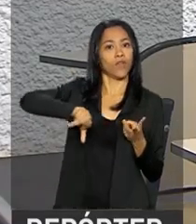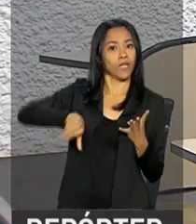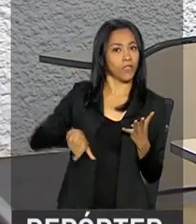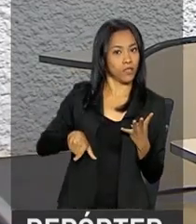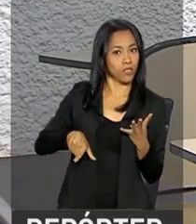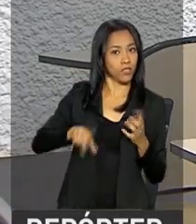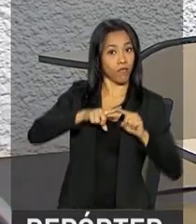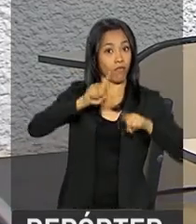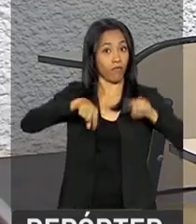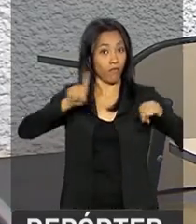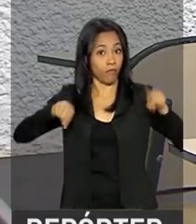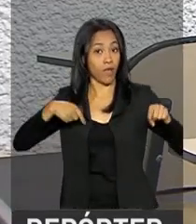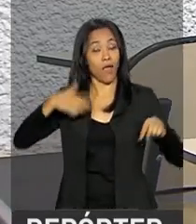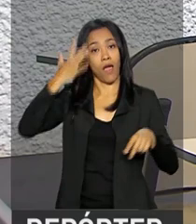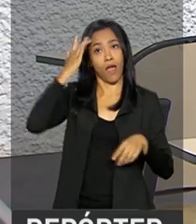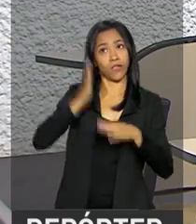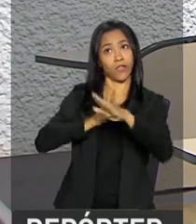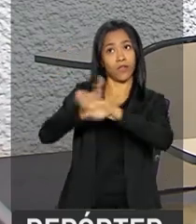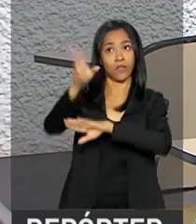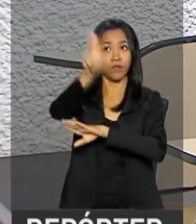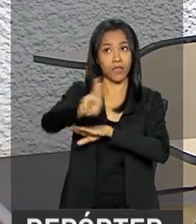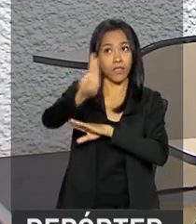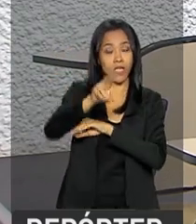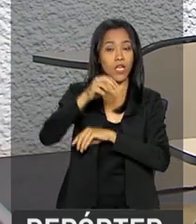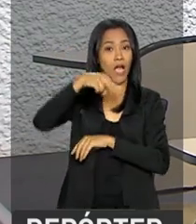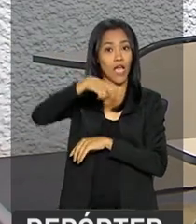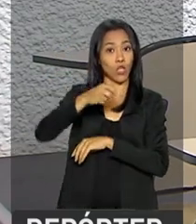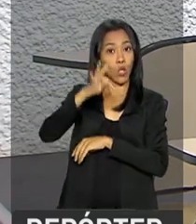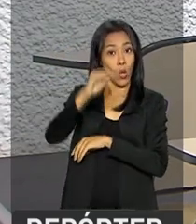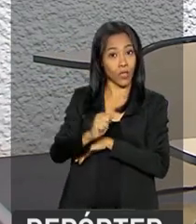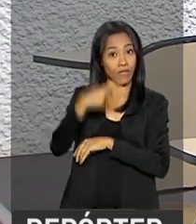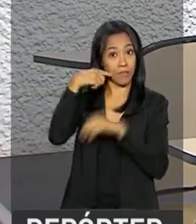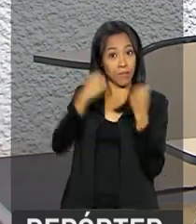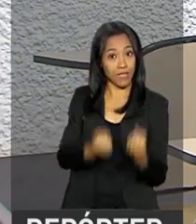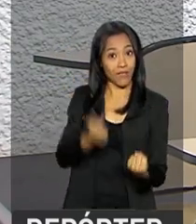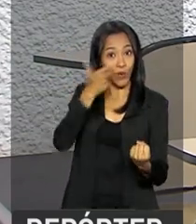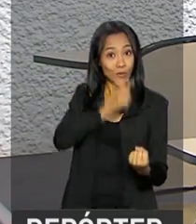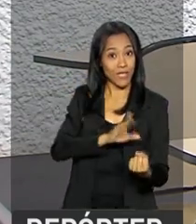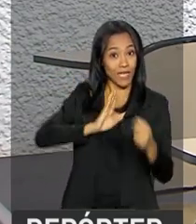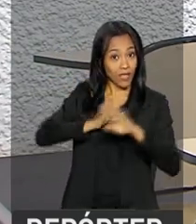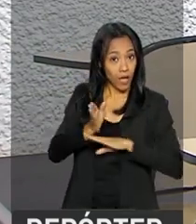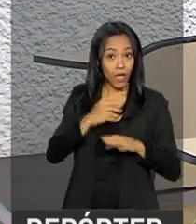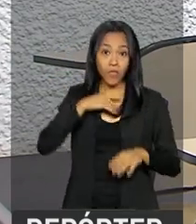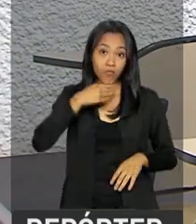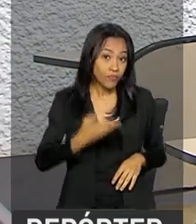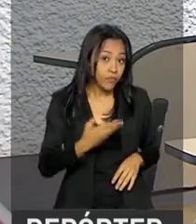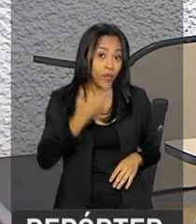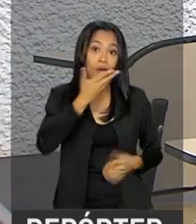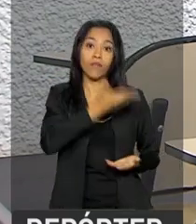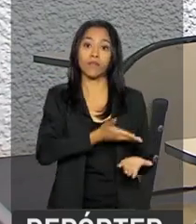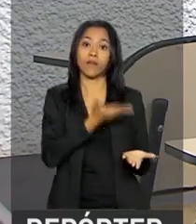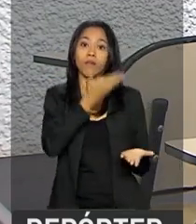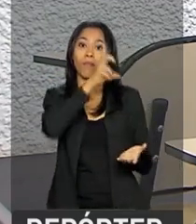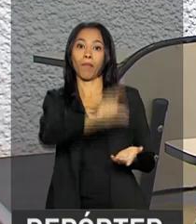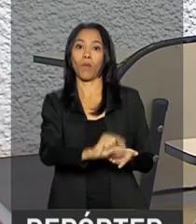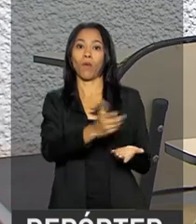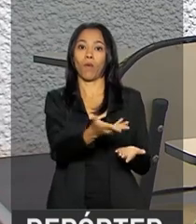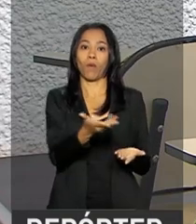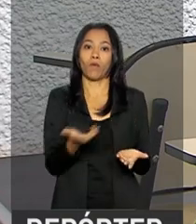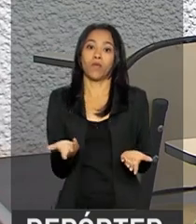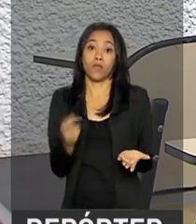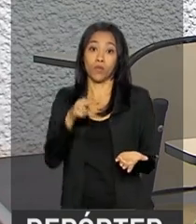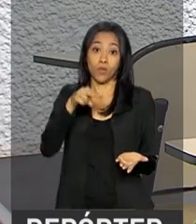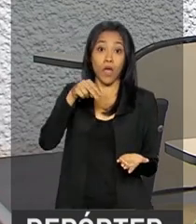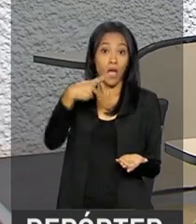uma universidade achando que a nota vai ser pesada daquele jeito e não for, você acaba tendo uma nota menor. Então a sua